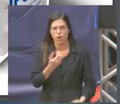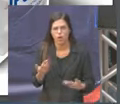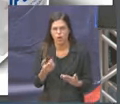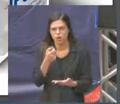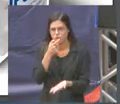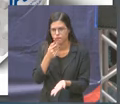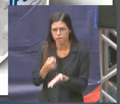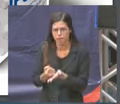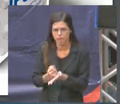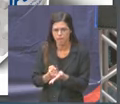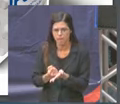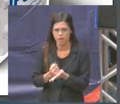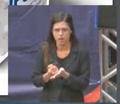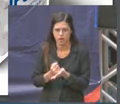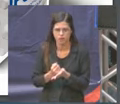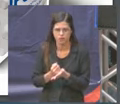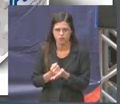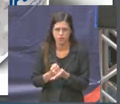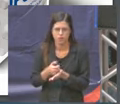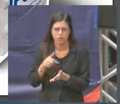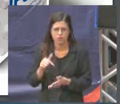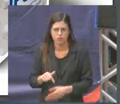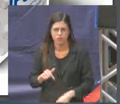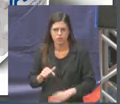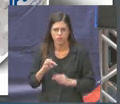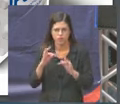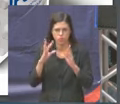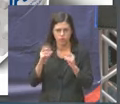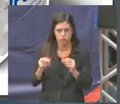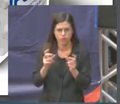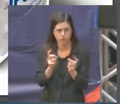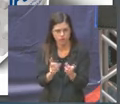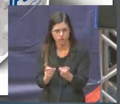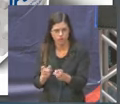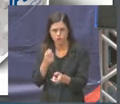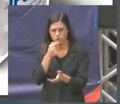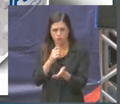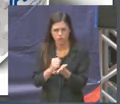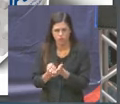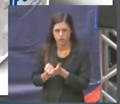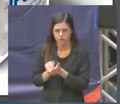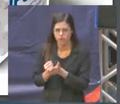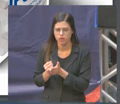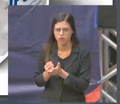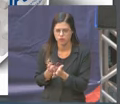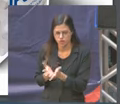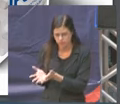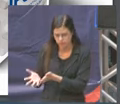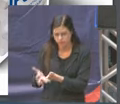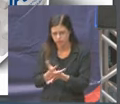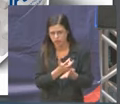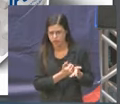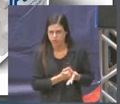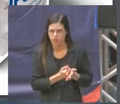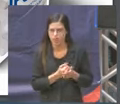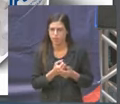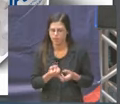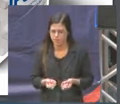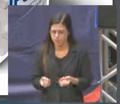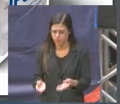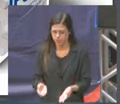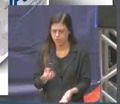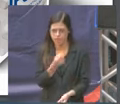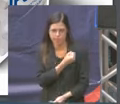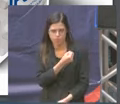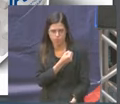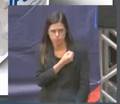não deixe aquilo que te curou a doença do planeta. Tudo aquilo que é vendido na farmácia, a gente recebe e bonifica, que a gente entende que a